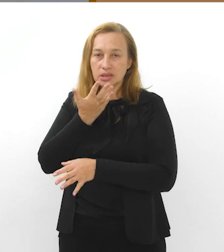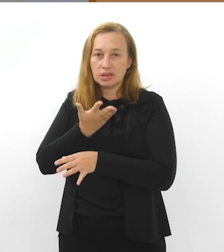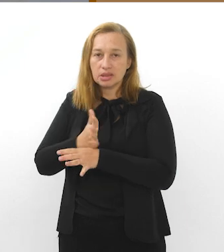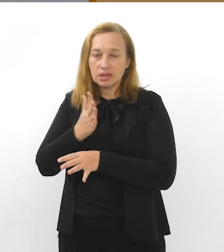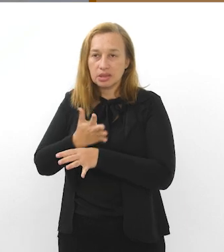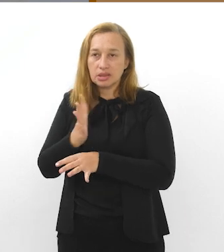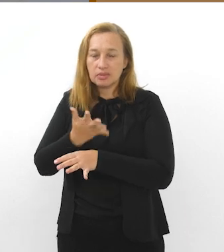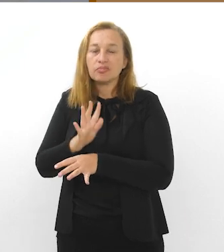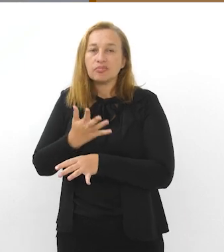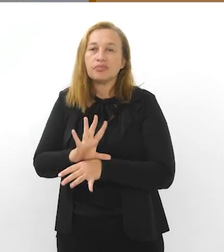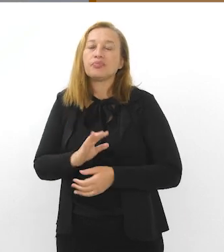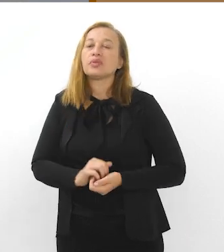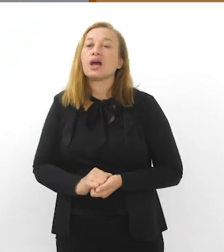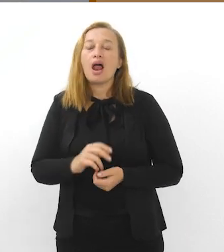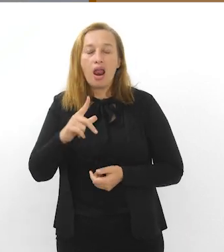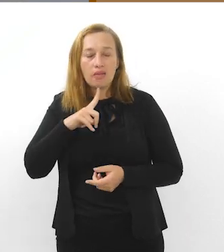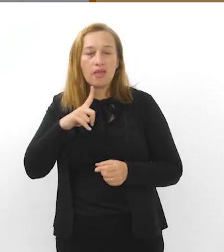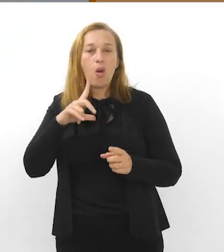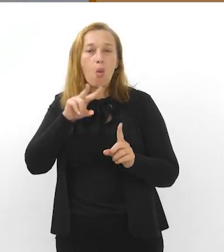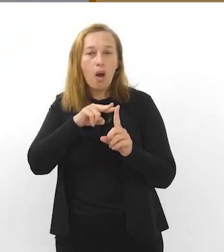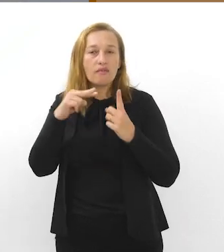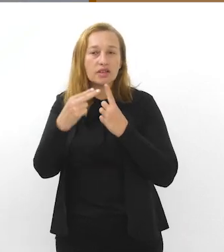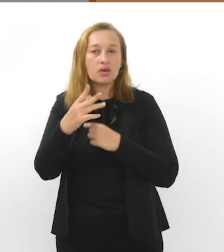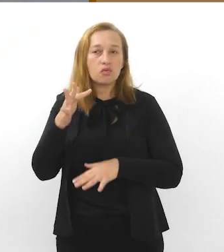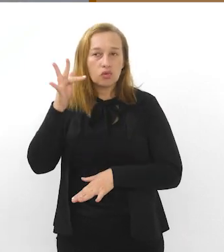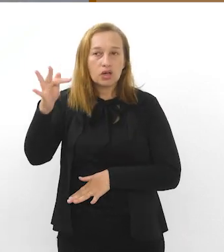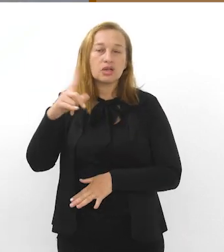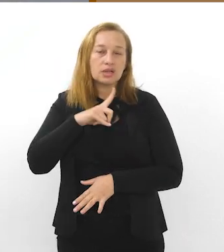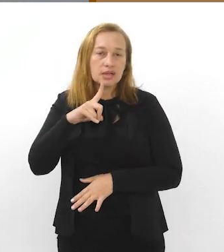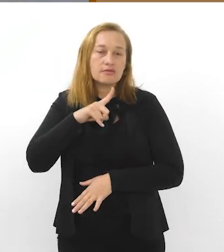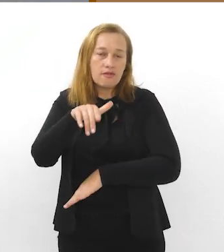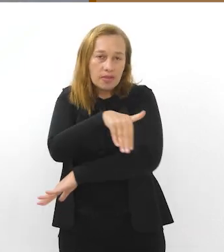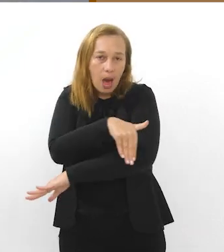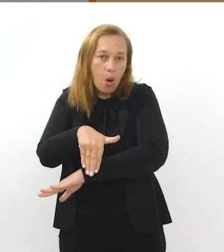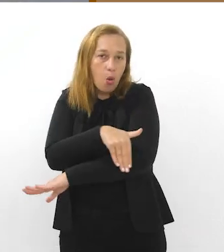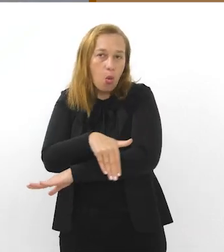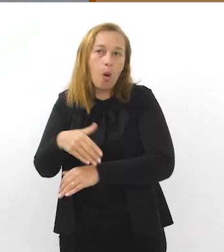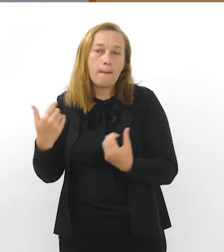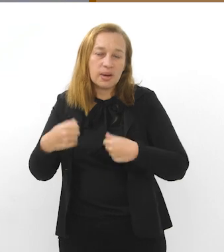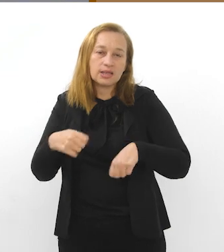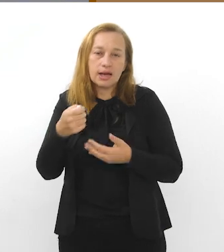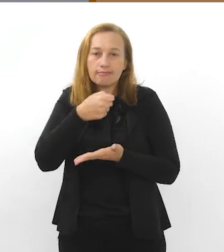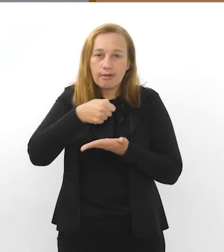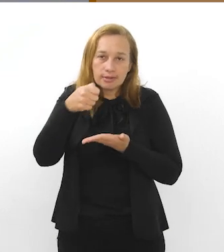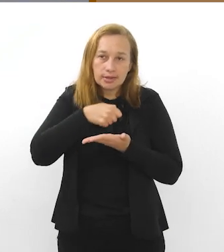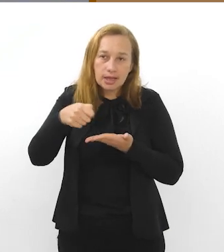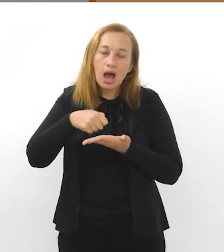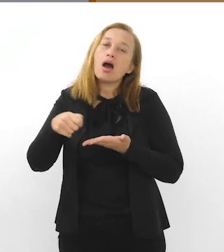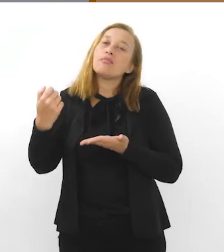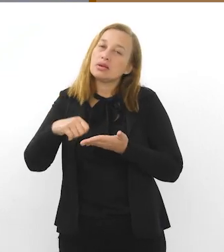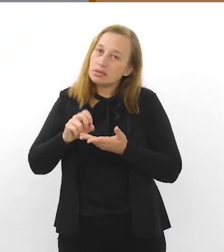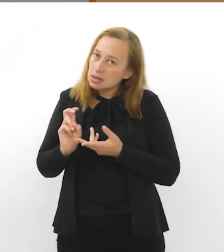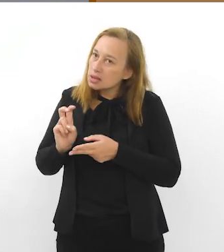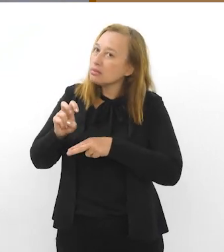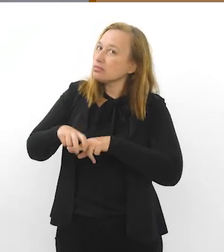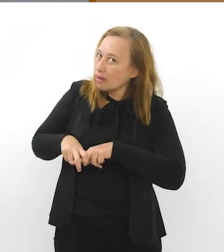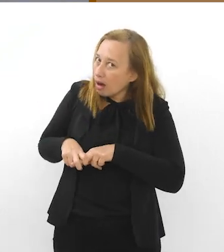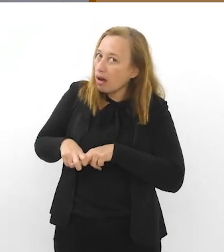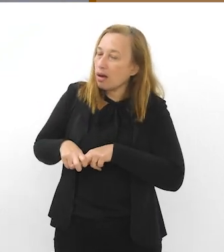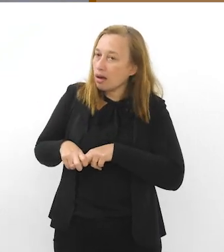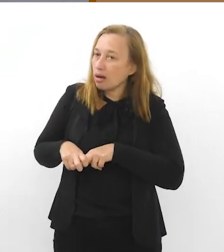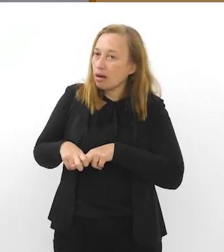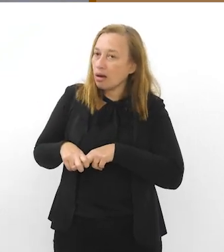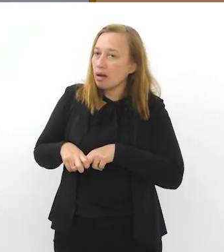ela tinha uma visão de futuro. Ela falou, se você estiver na rua, alguma coisa, você precisar assinar alguma coisa, você vai ter que sentar,